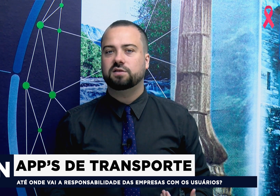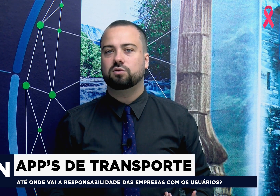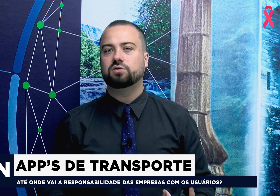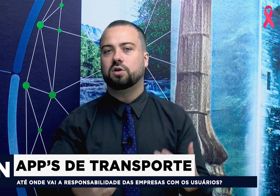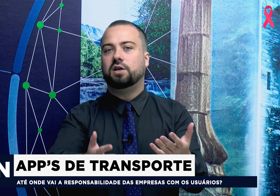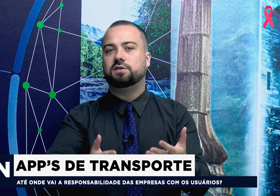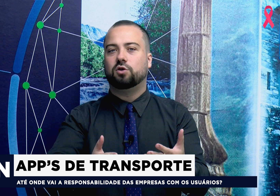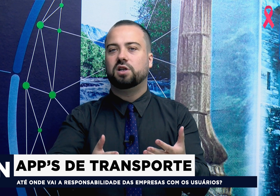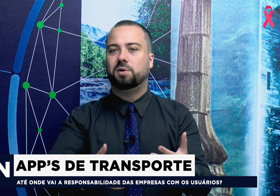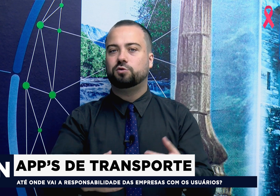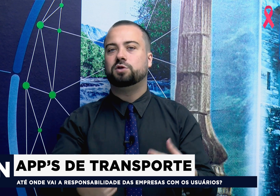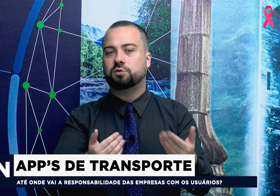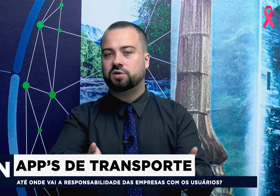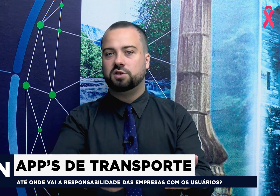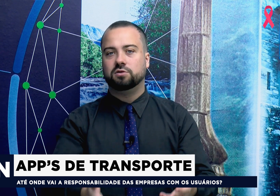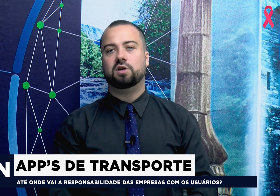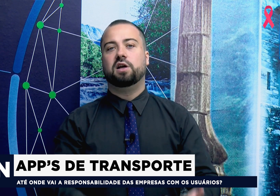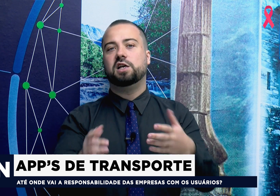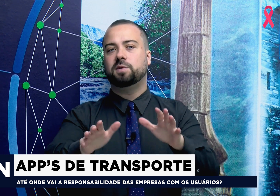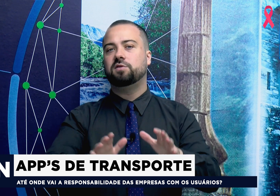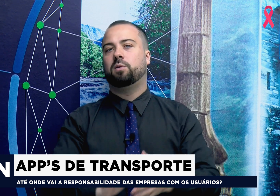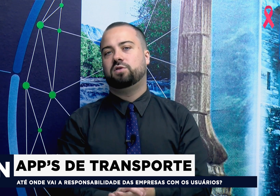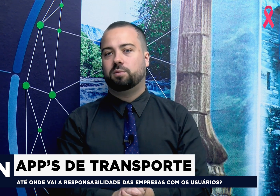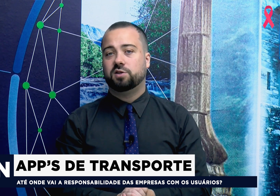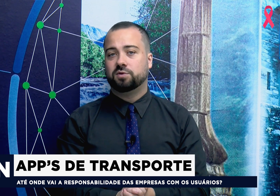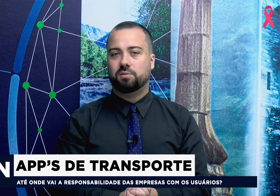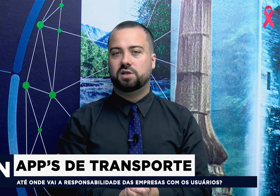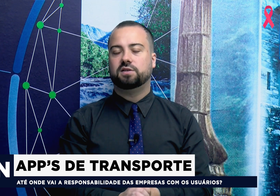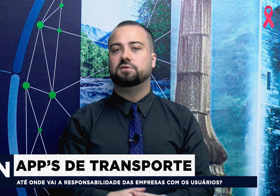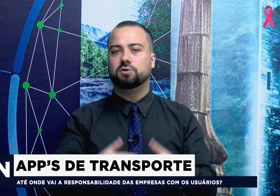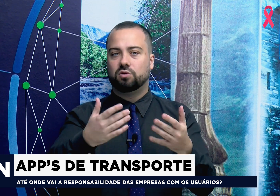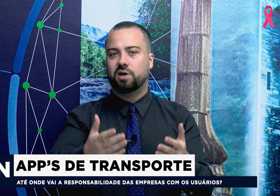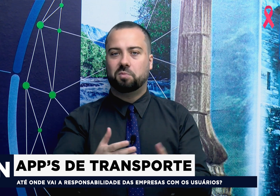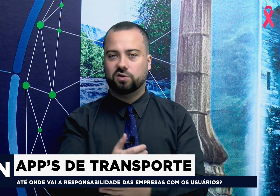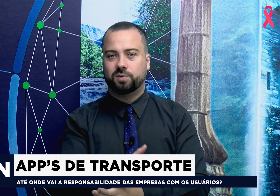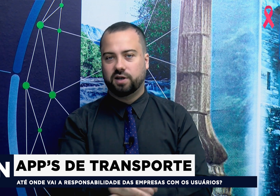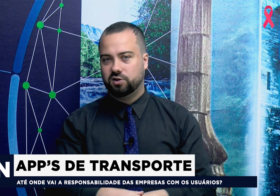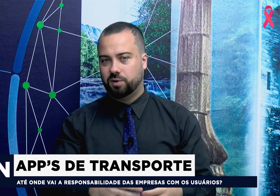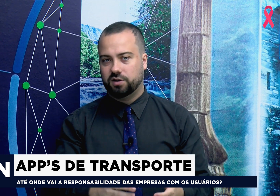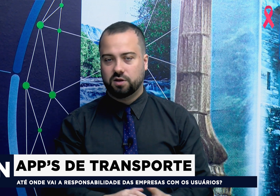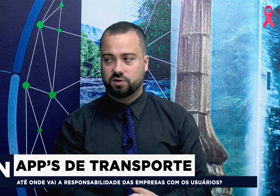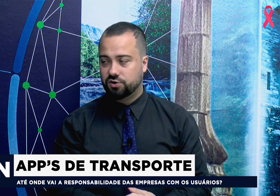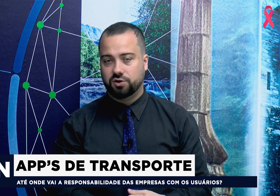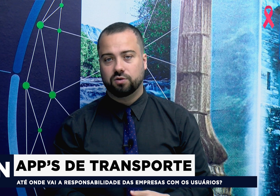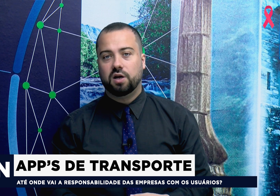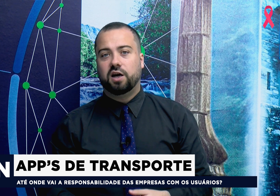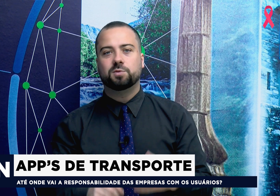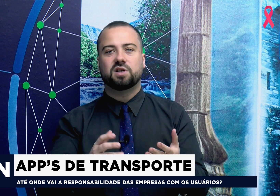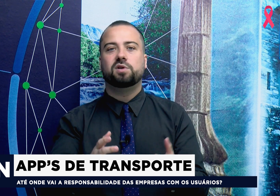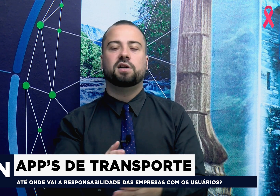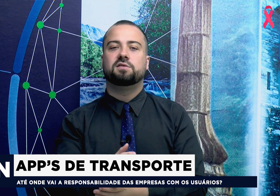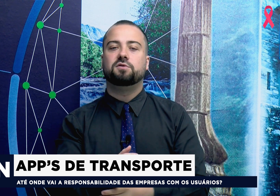que fazem o nosso ordenamento jurídico segui-lo. Especificamente sobre a responsabilidade civil, como é que eu posso explicar isso para quem está nos assistindo?